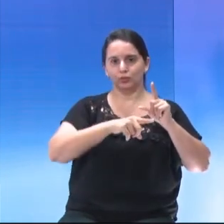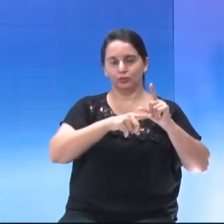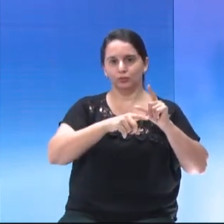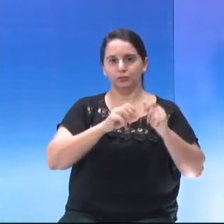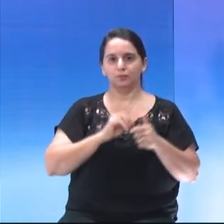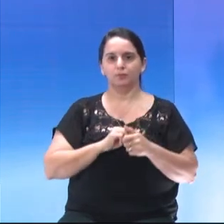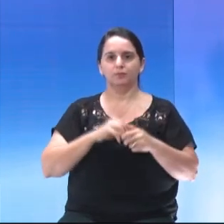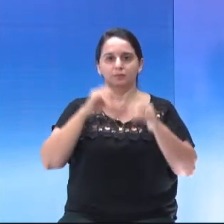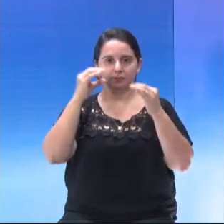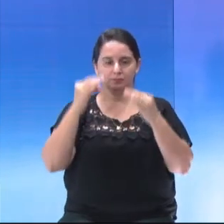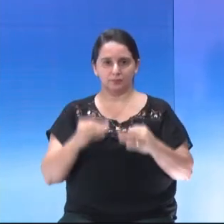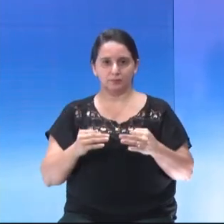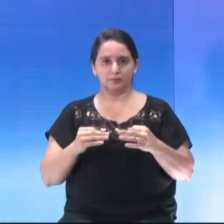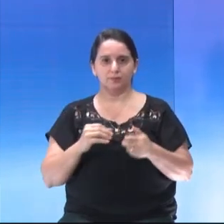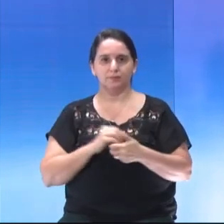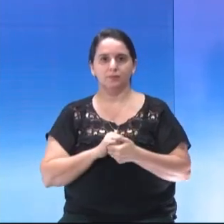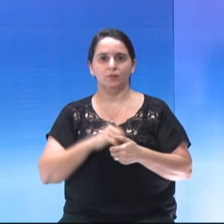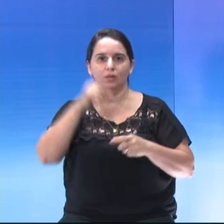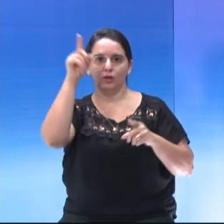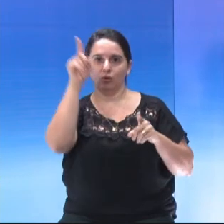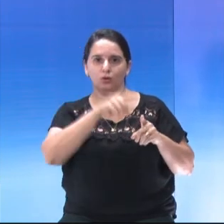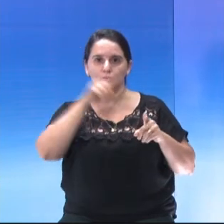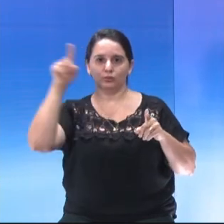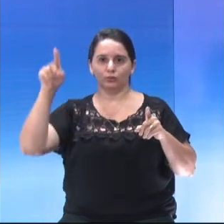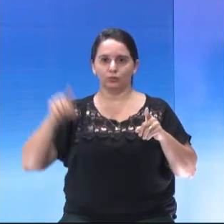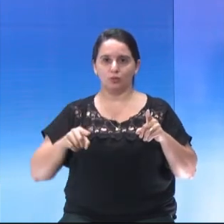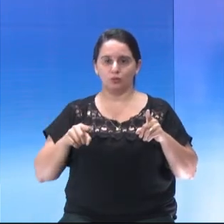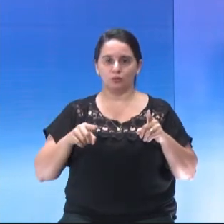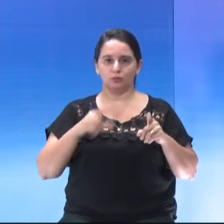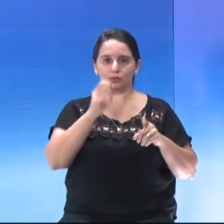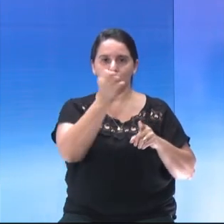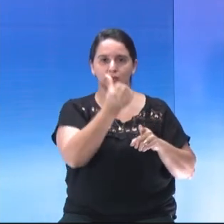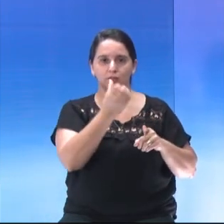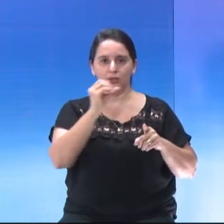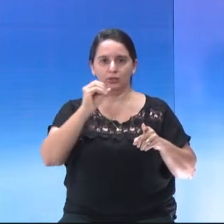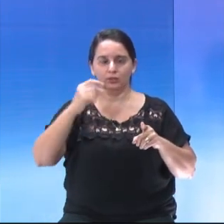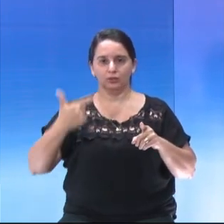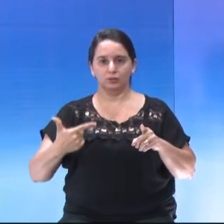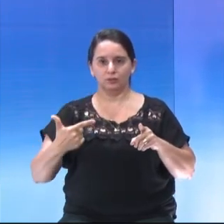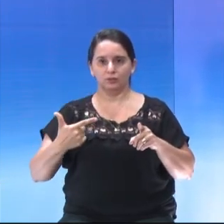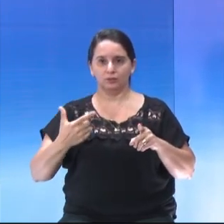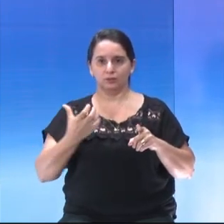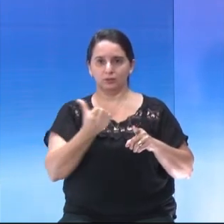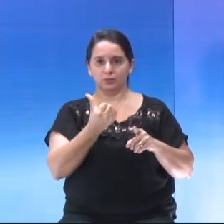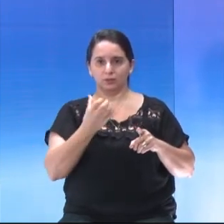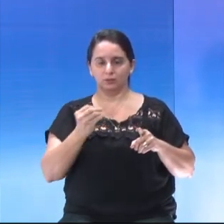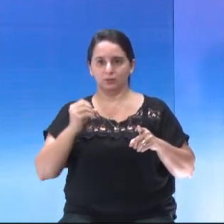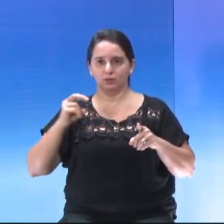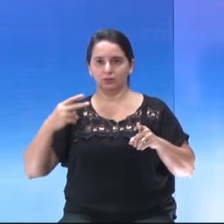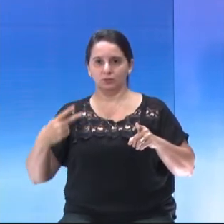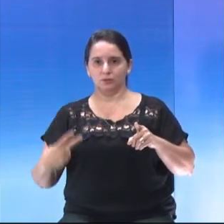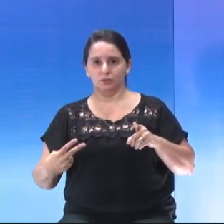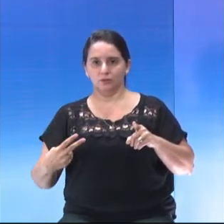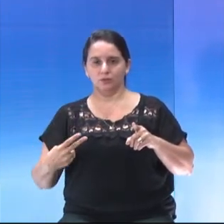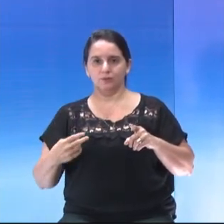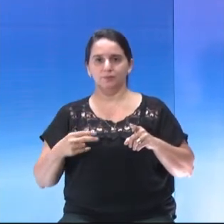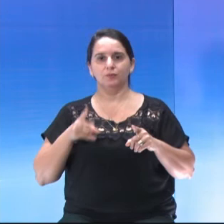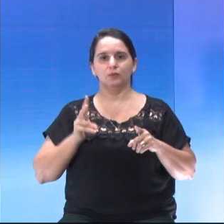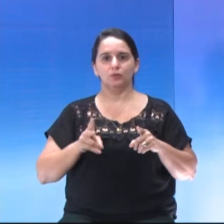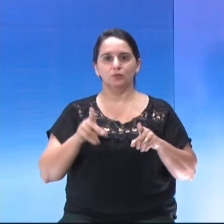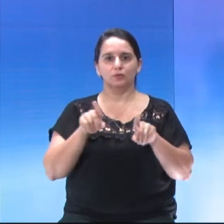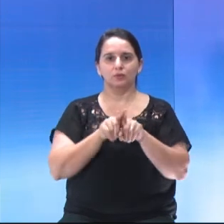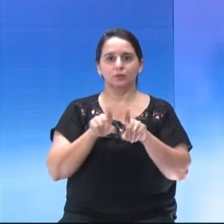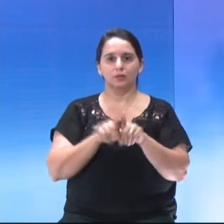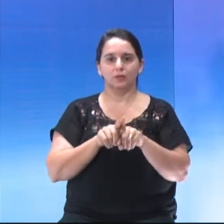anulá-las. Correto? Subtrair. Corto 6O2 com 6O2. Continuando esse raciocínio,